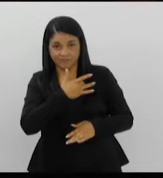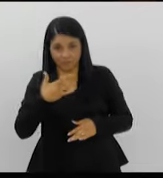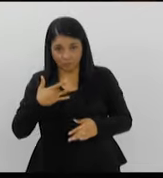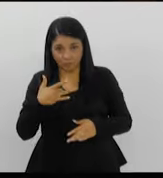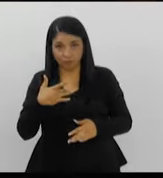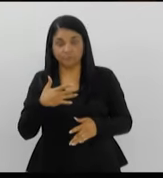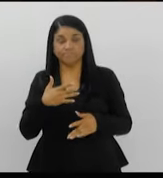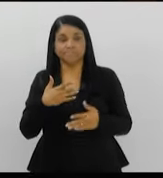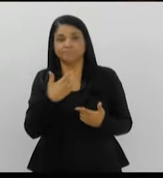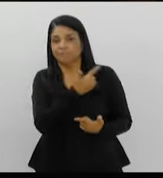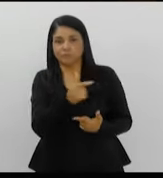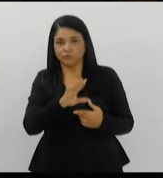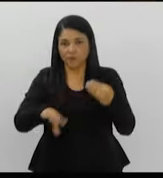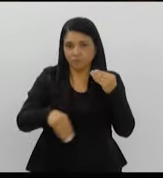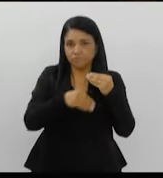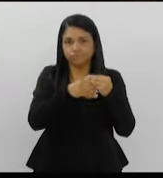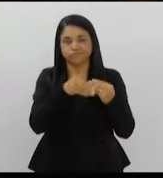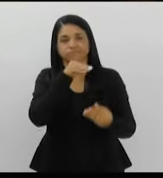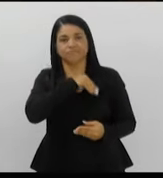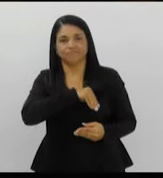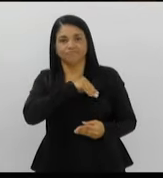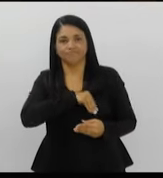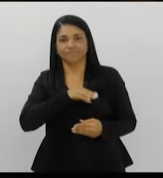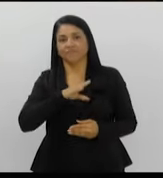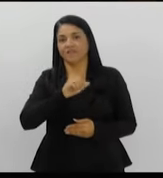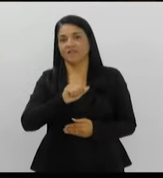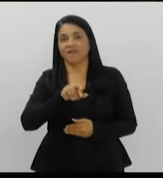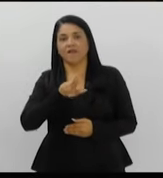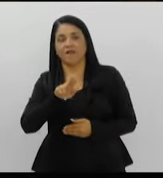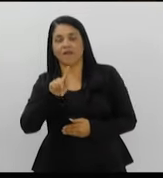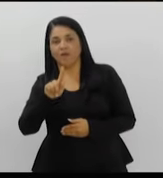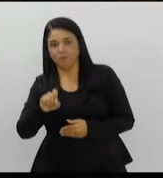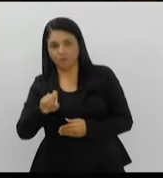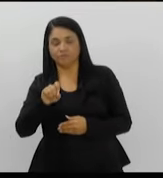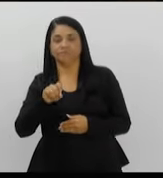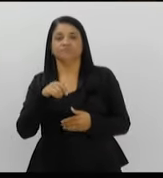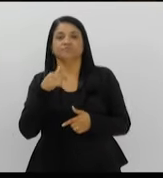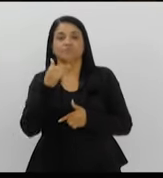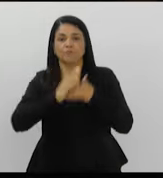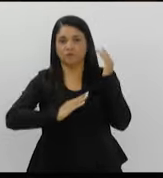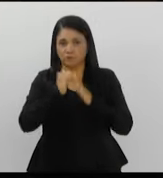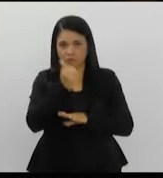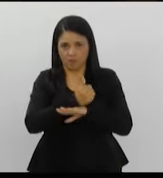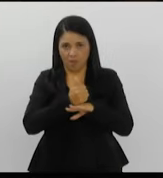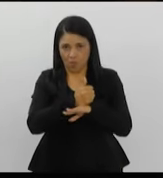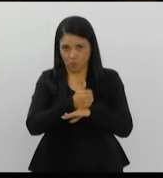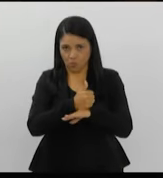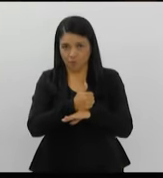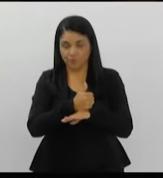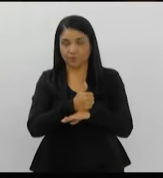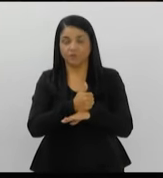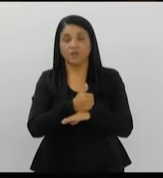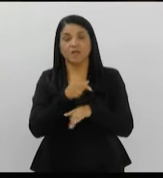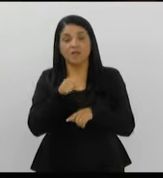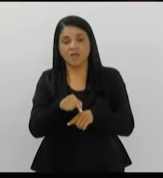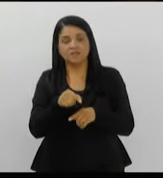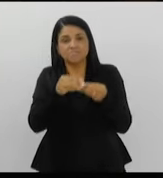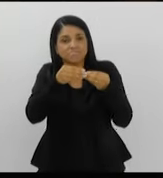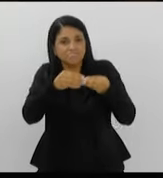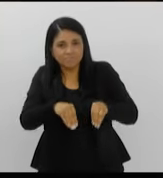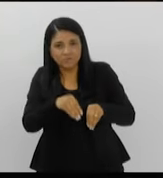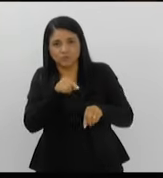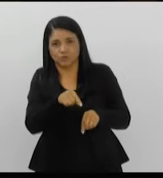a integralização do seu plano de cargos, carreiras e salários. É essa sombra da precarização,